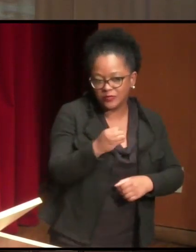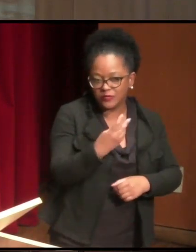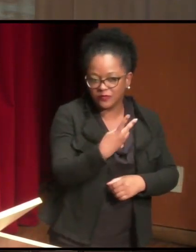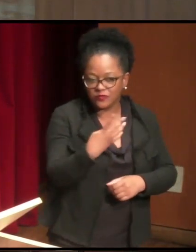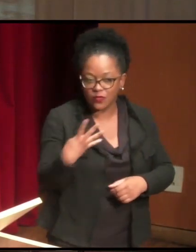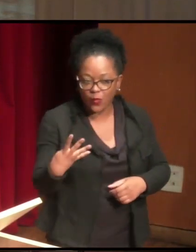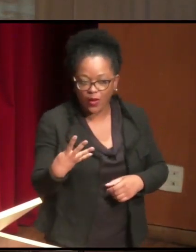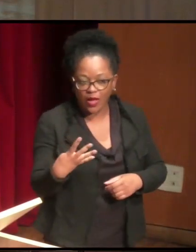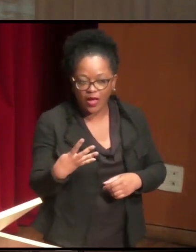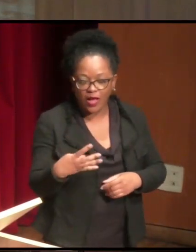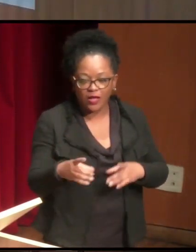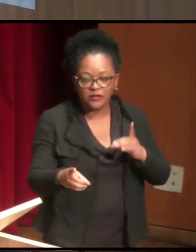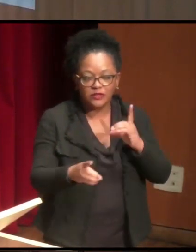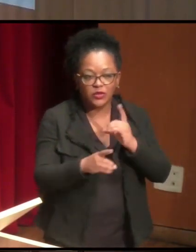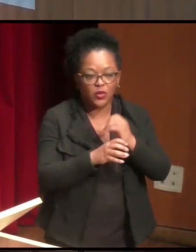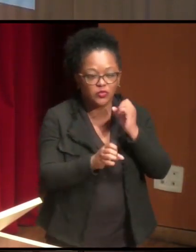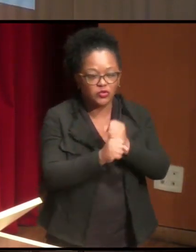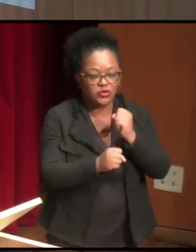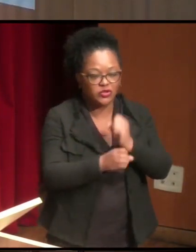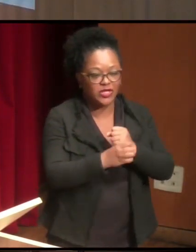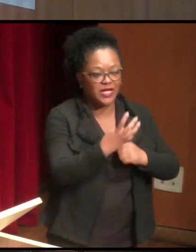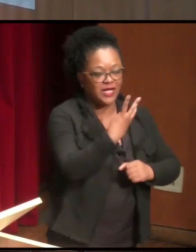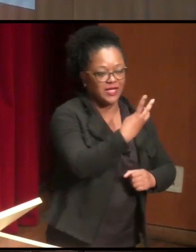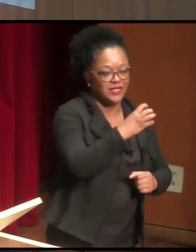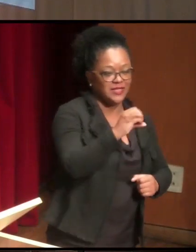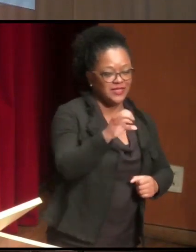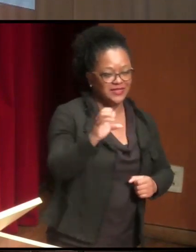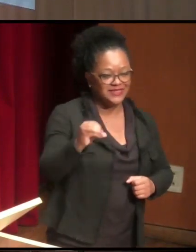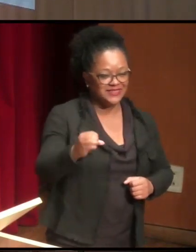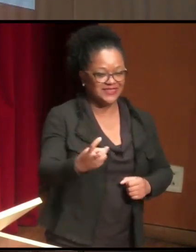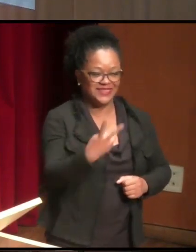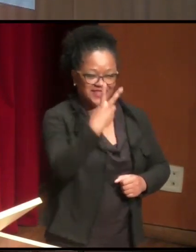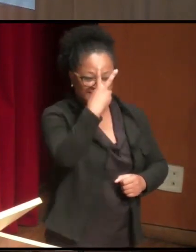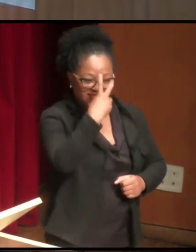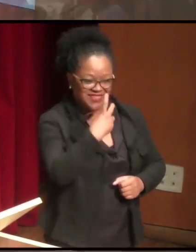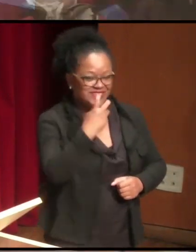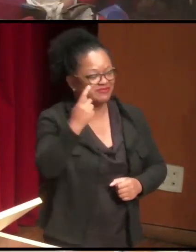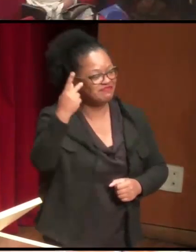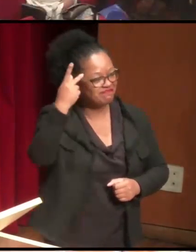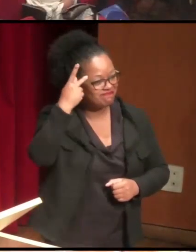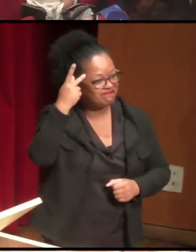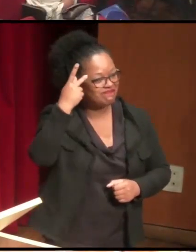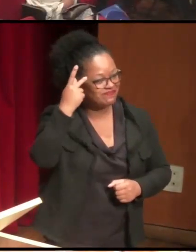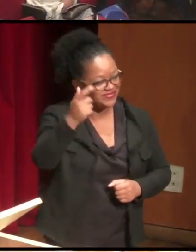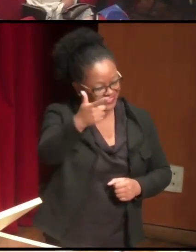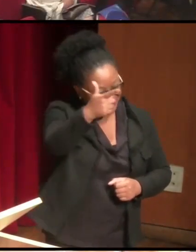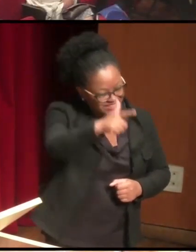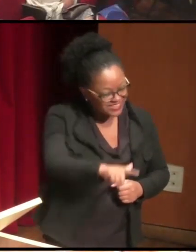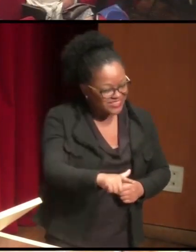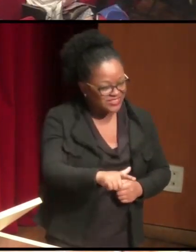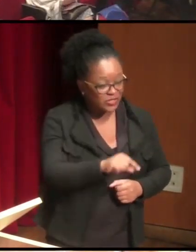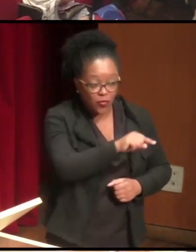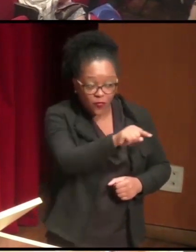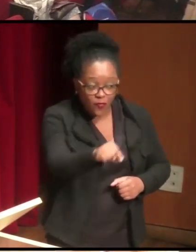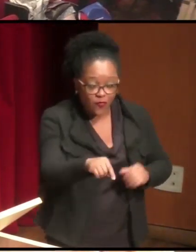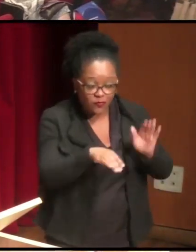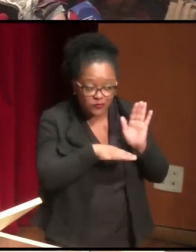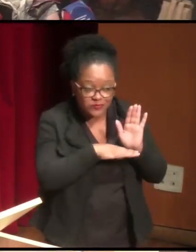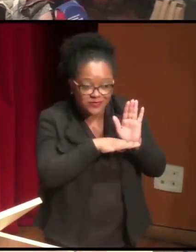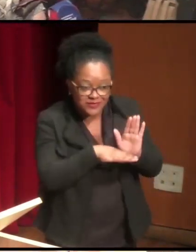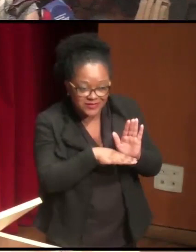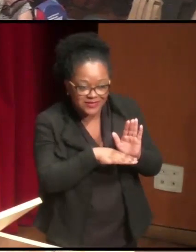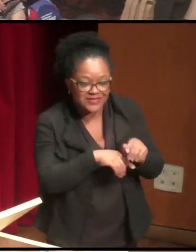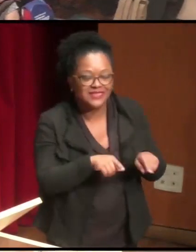reunir 300 cegos em São Paulo novamente. Com a ajuda de vocês. Aí vai ser na